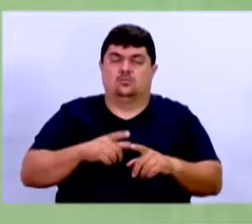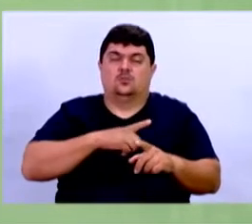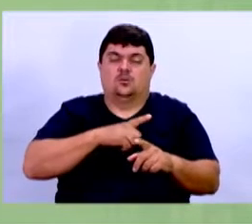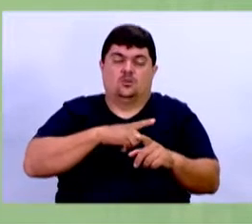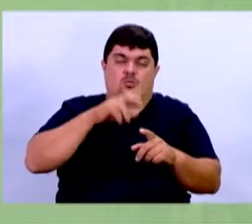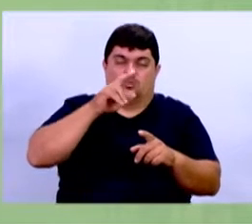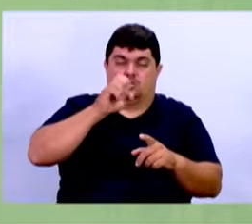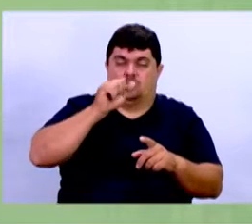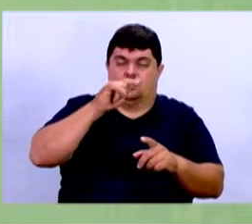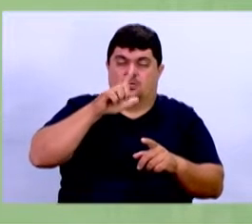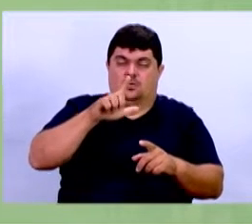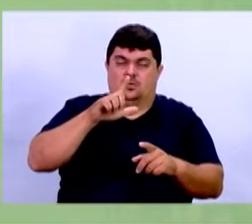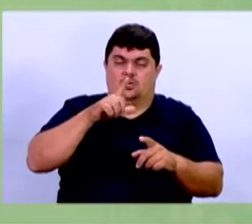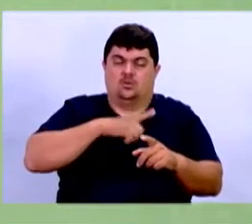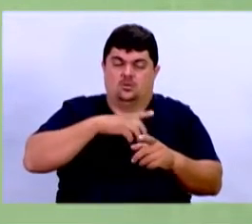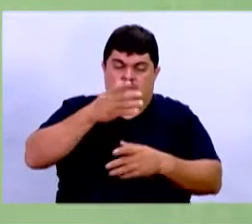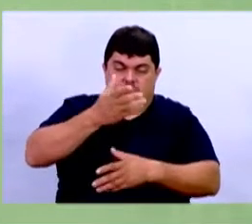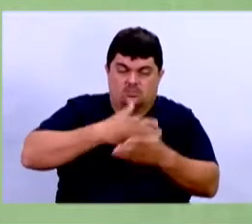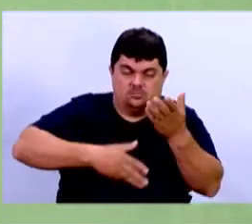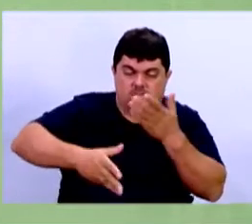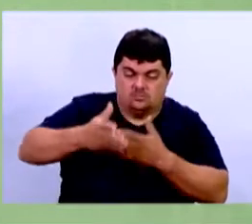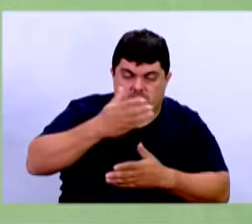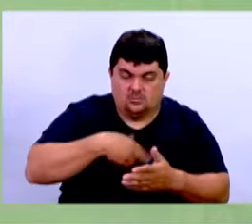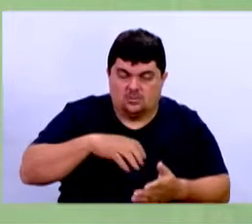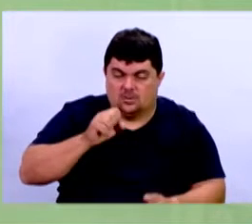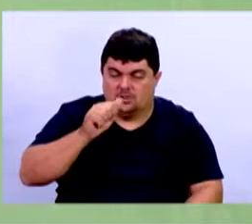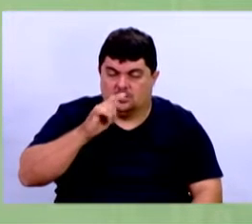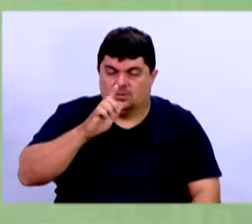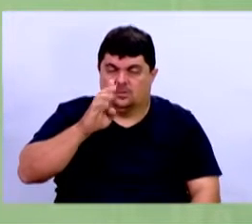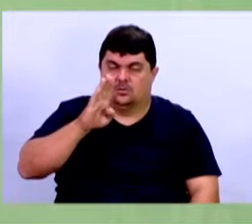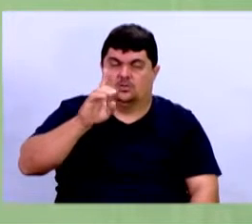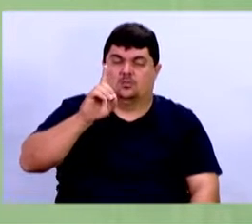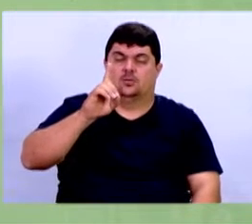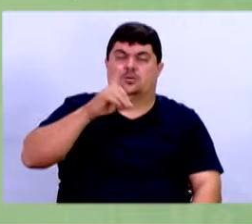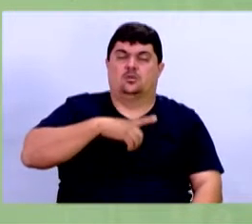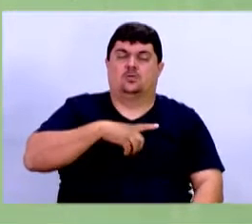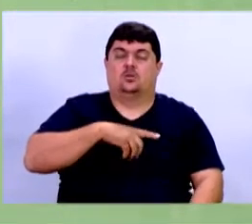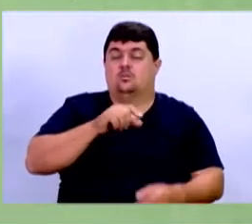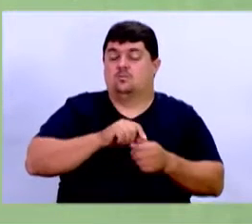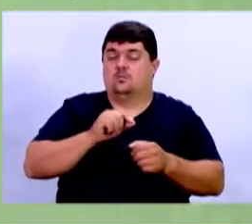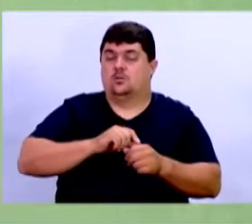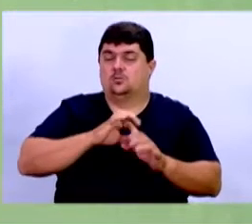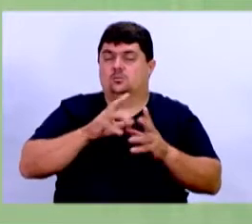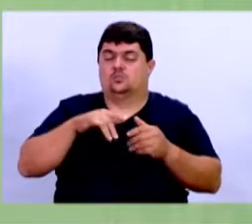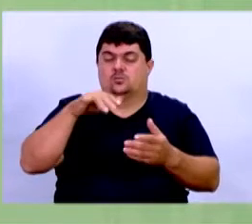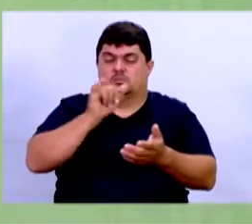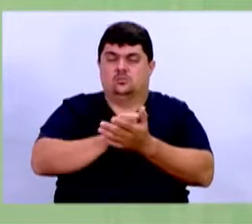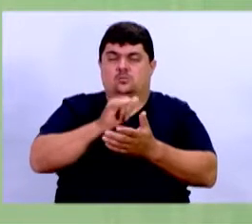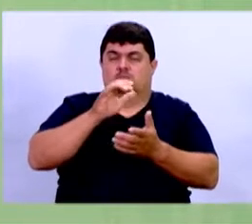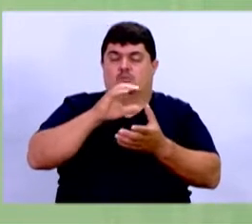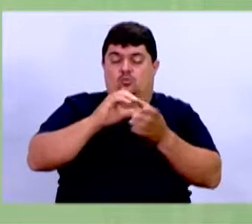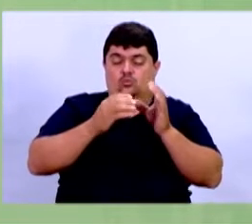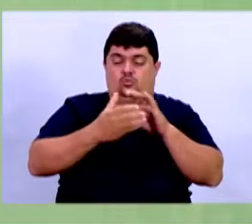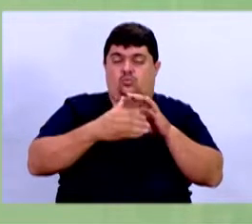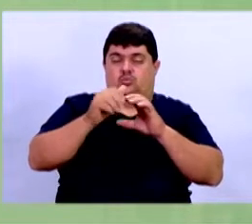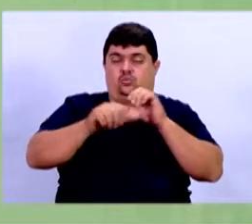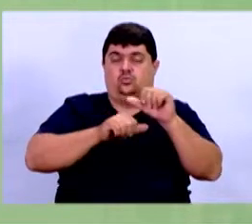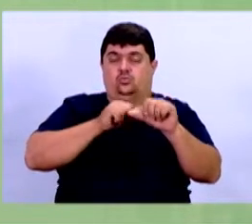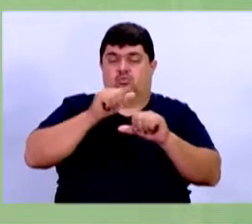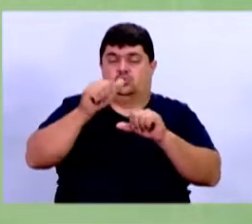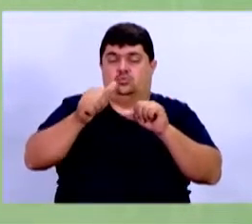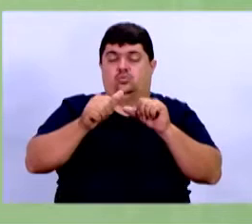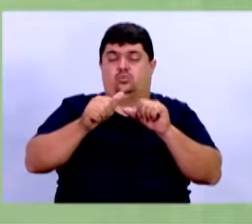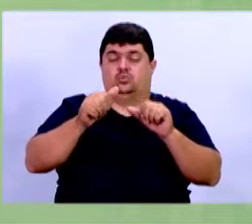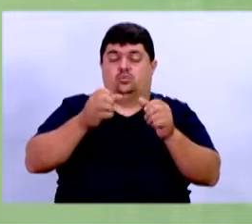SQL é utilizada para interagir com o SGBD e executar várias tarefas, como inserir e alterar registros,